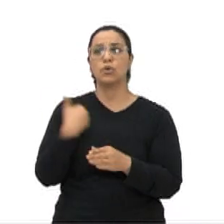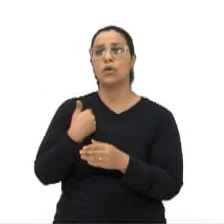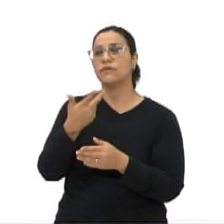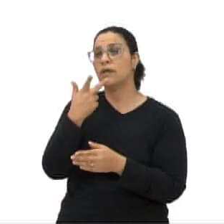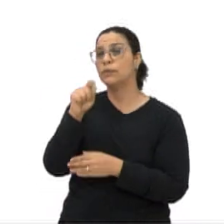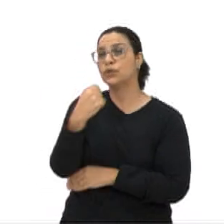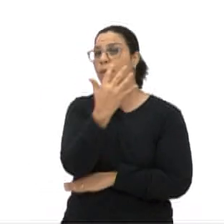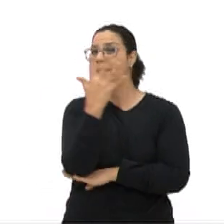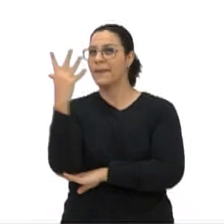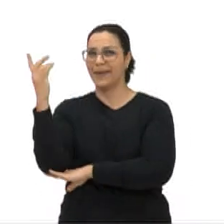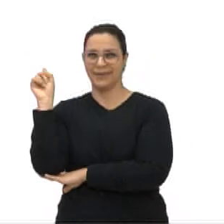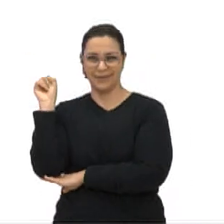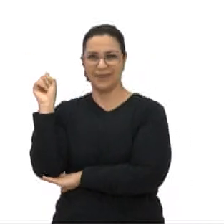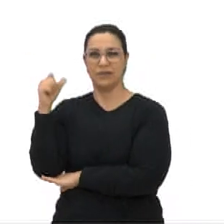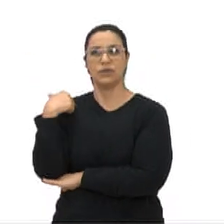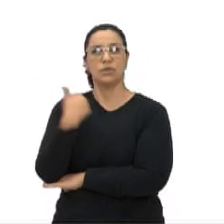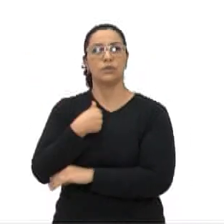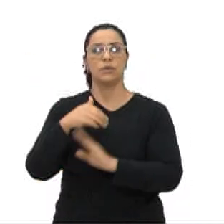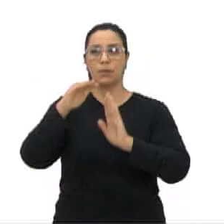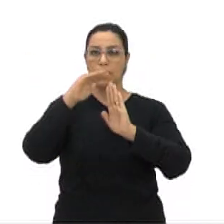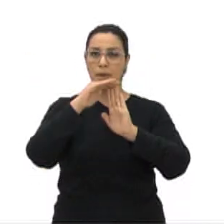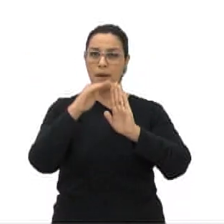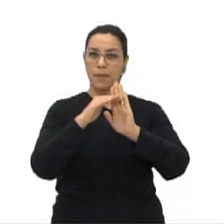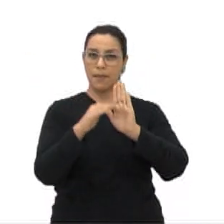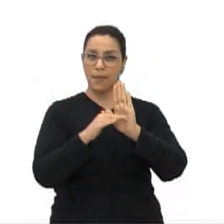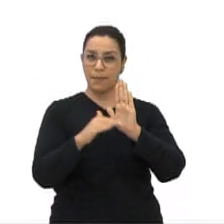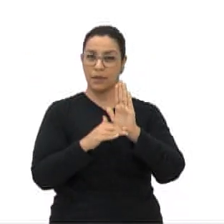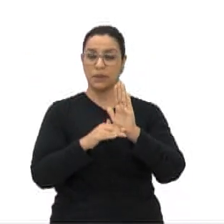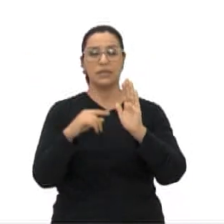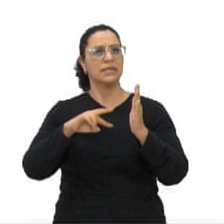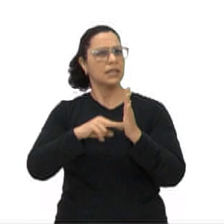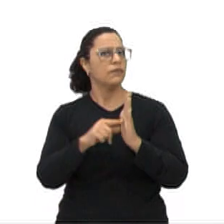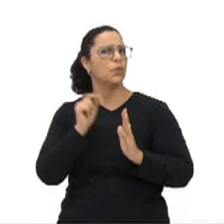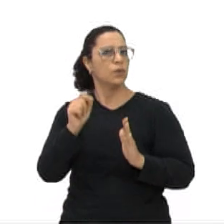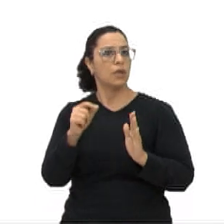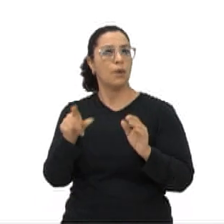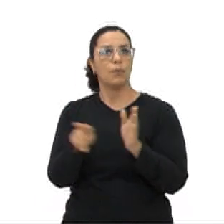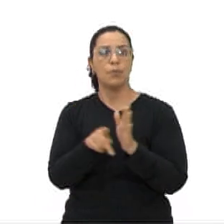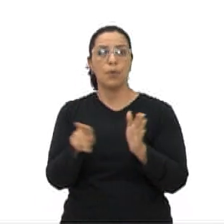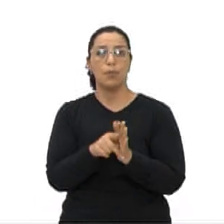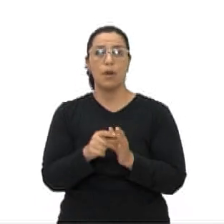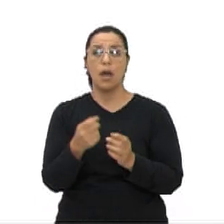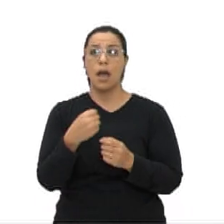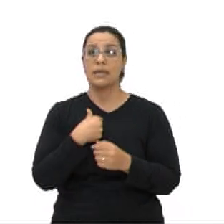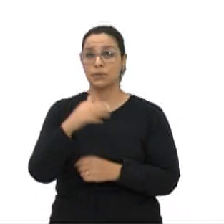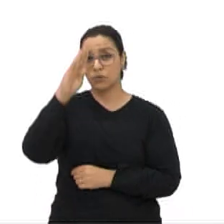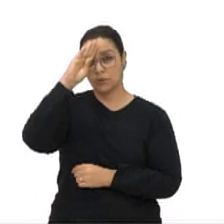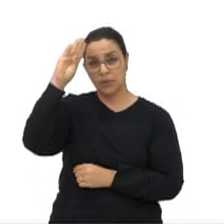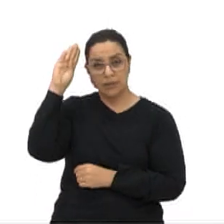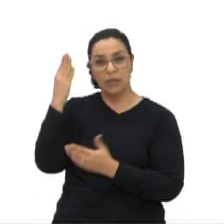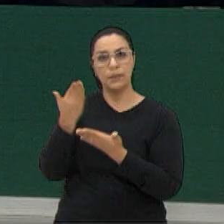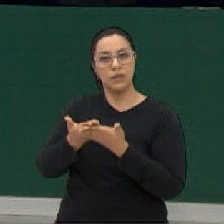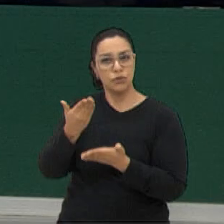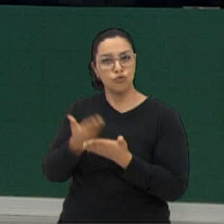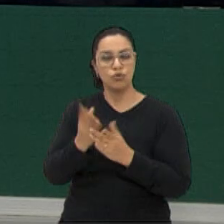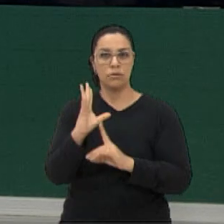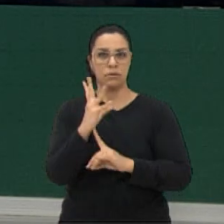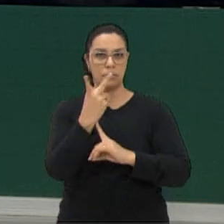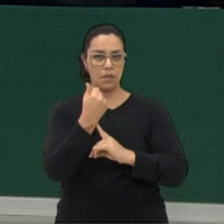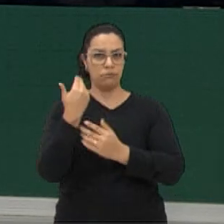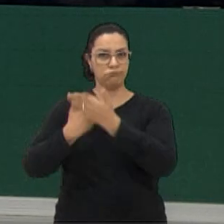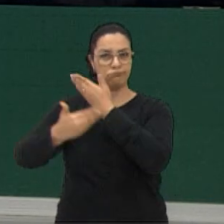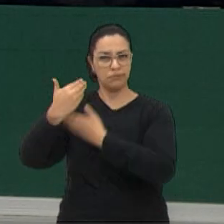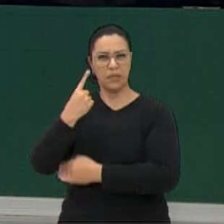a paisagem, eu coloquei ela em ordem hierárquica. Isso quer dizer o quê? Que para os acadêmicos na época,